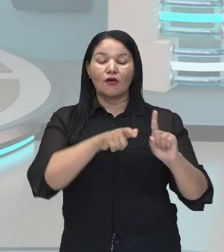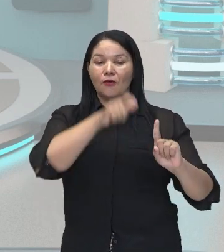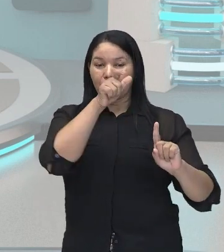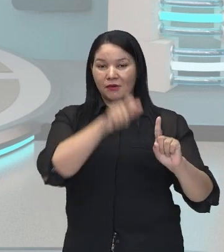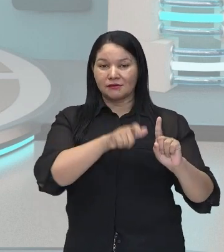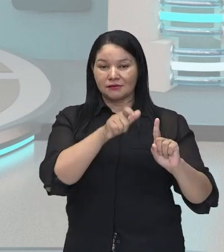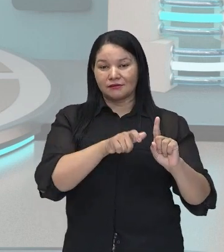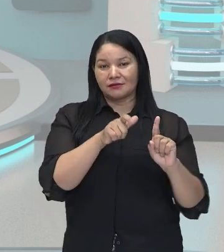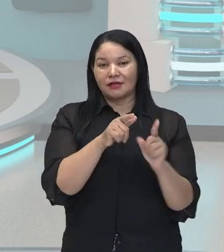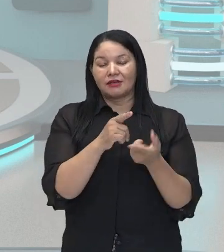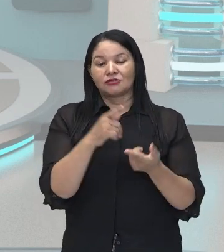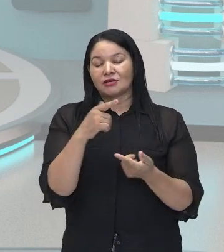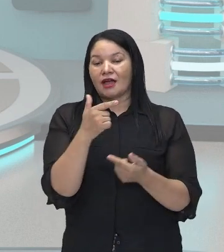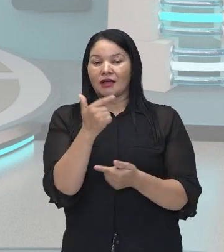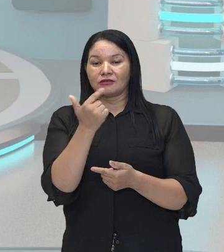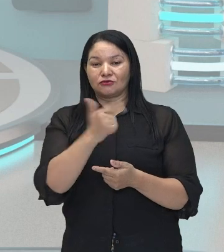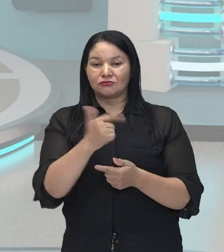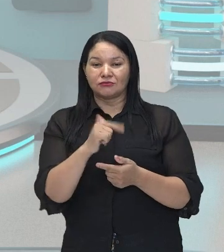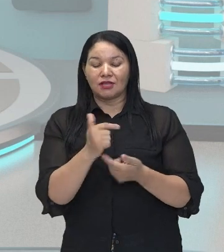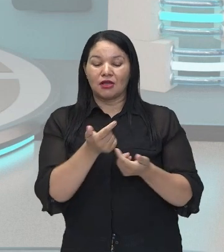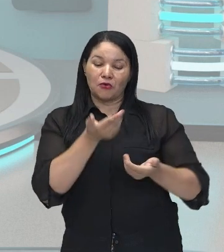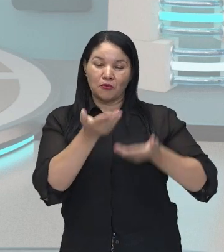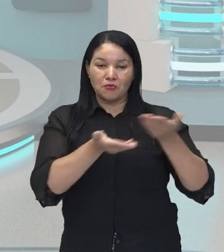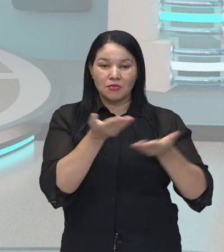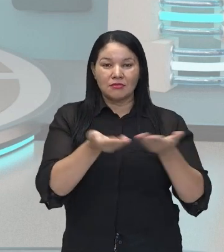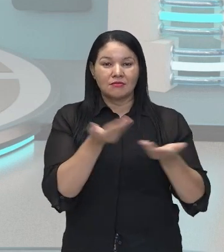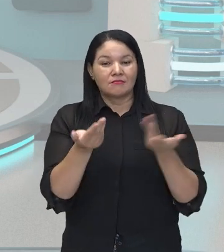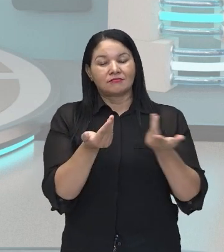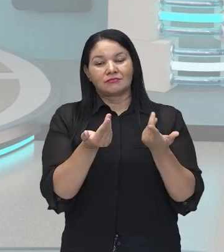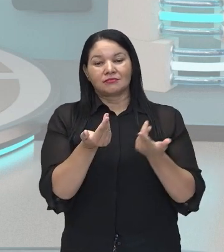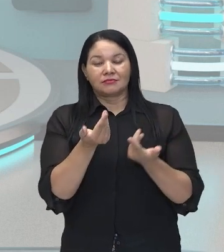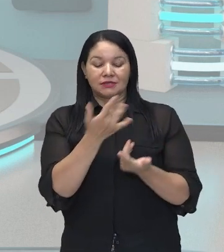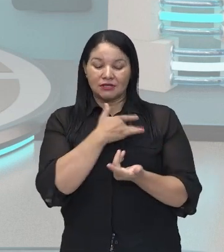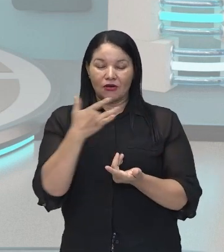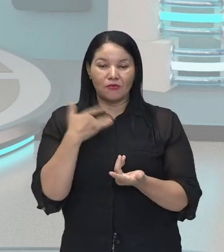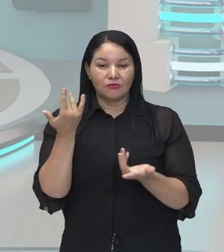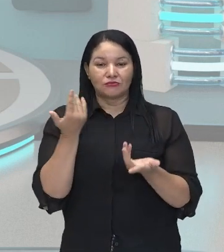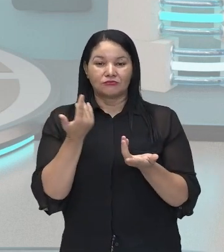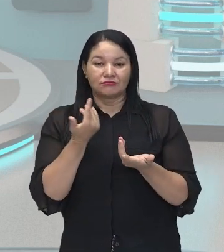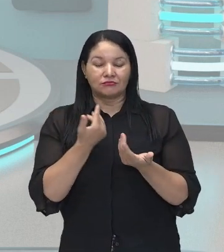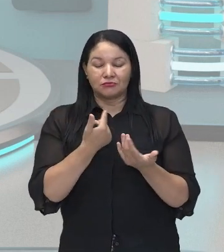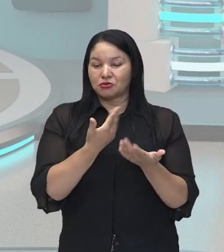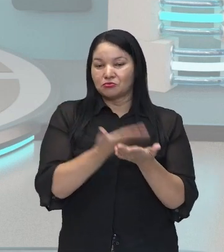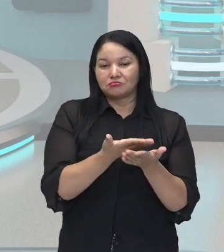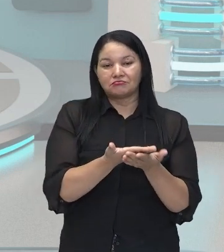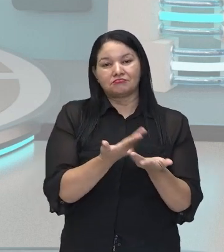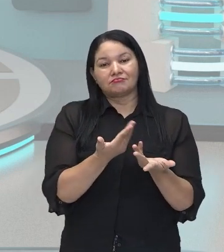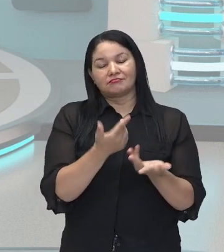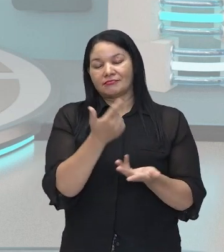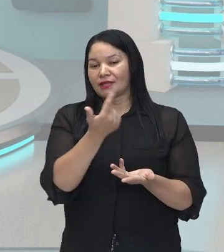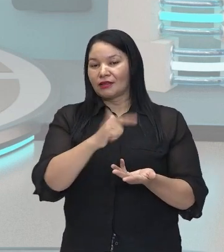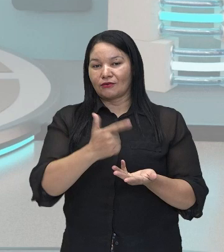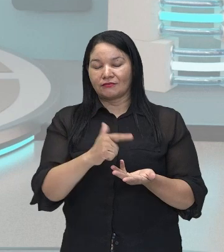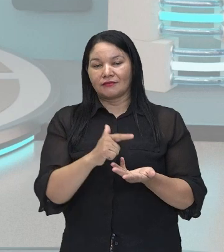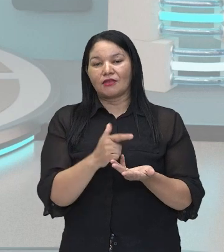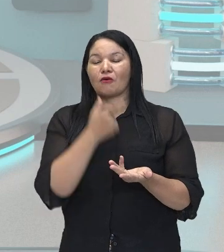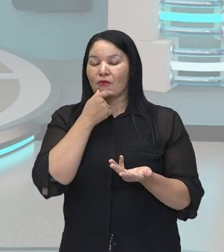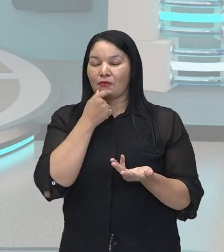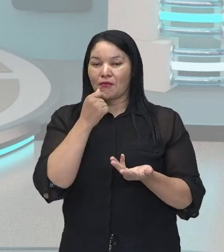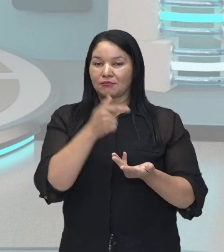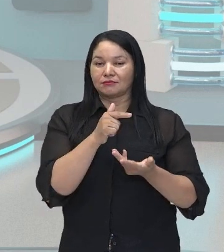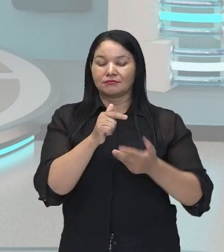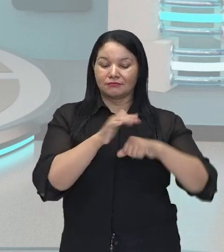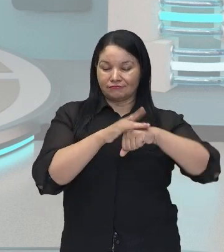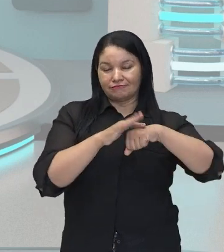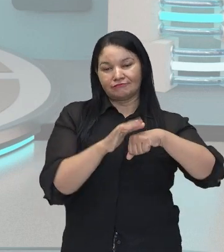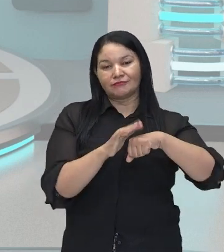tivesse acesso a tudo isso. A saúde, educação, a saneamento. Então percebo que o Jeca está doente exatamente